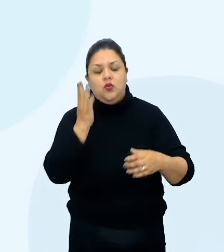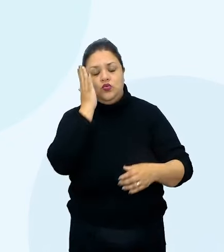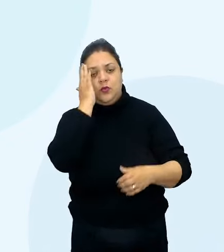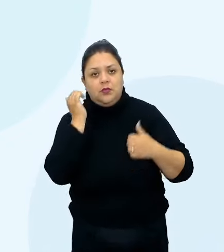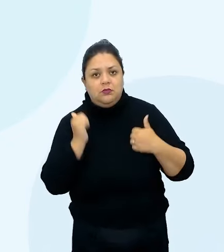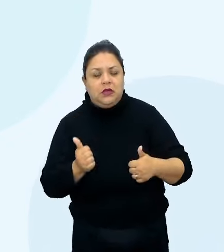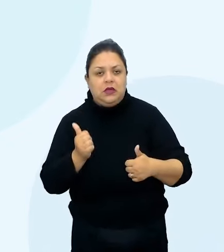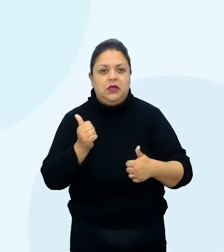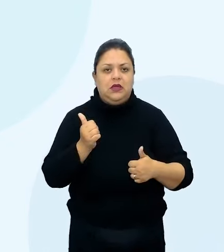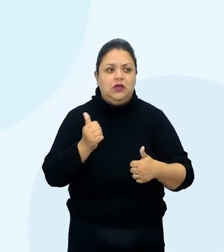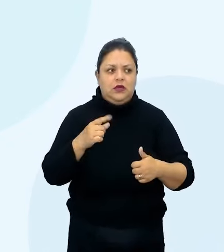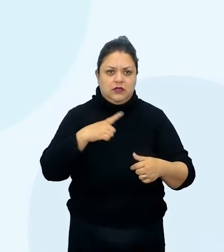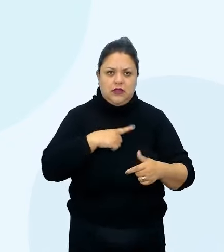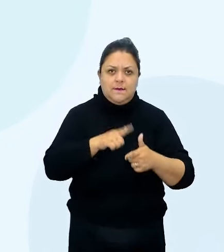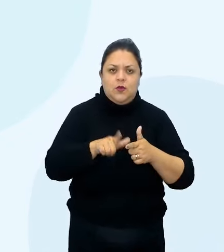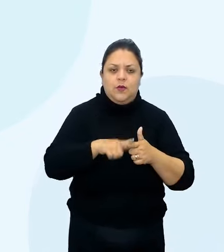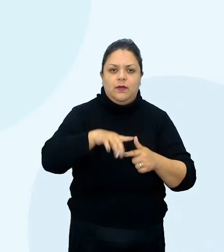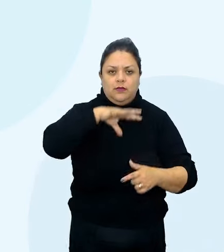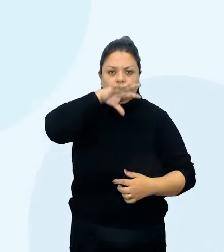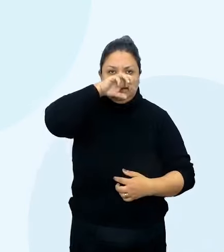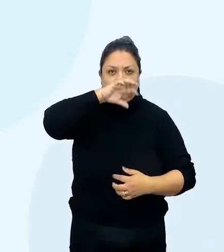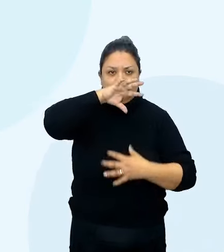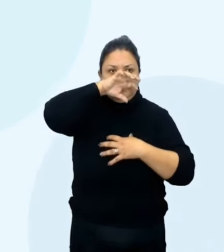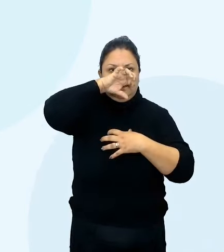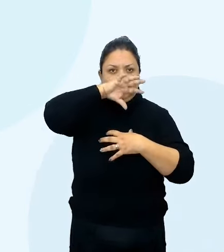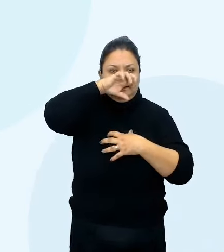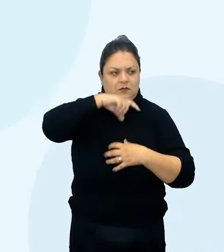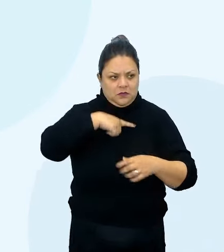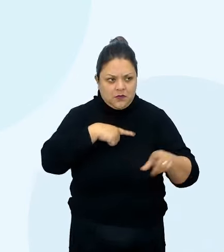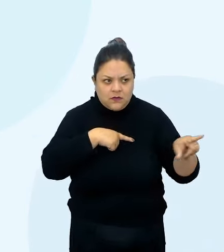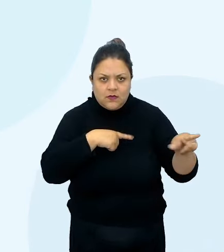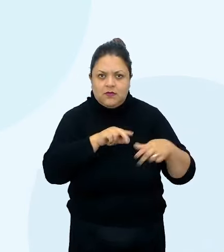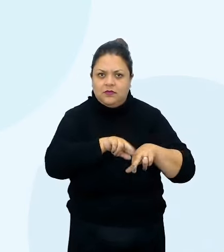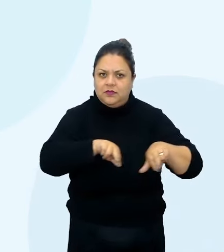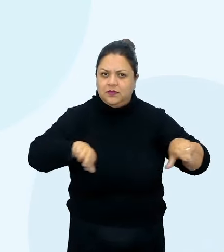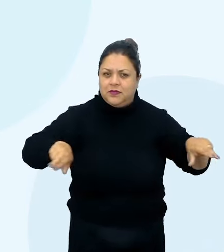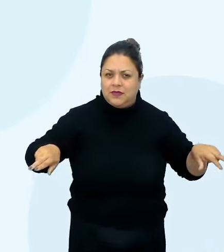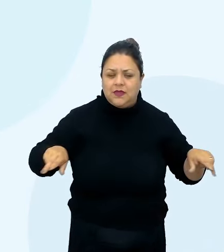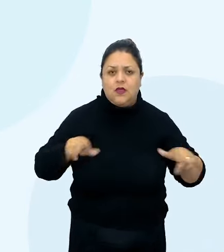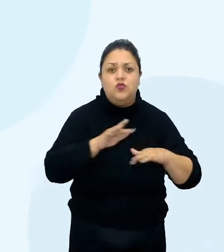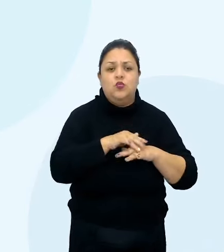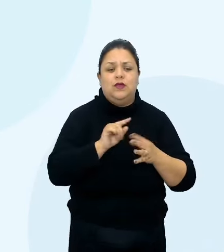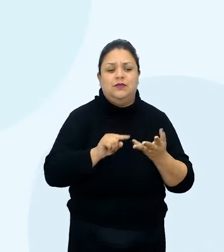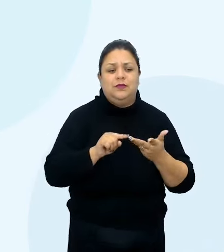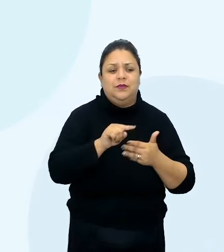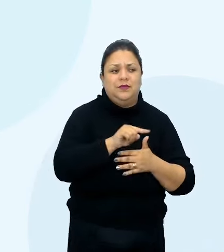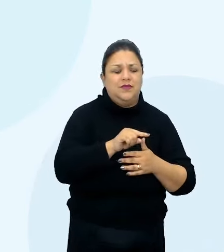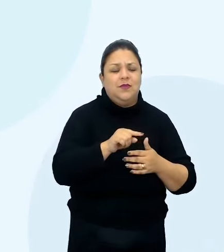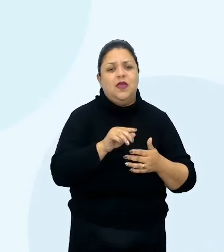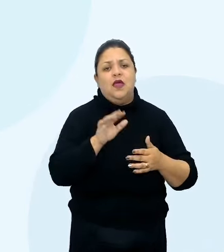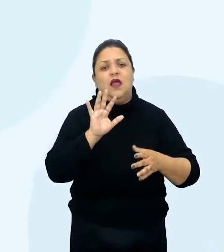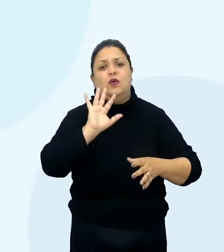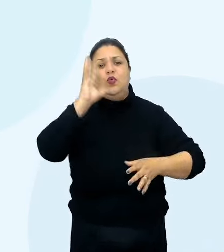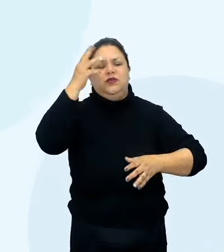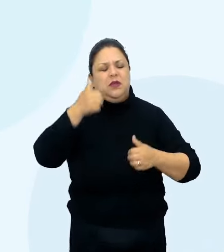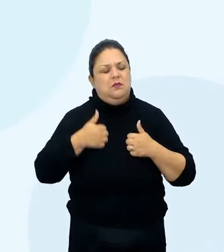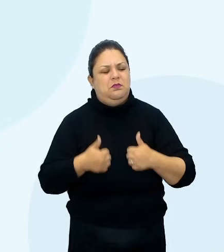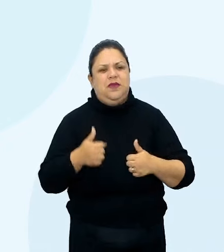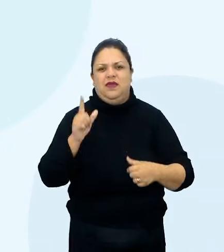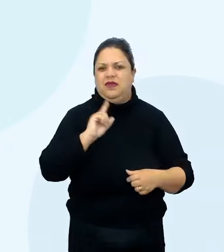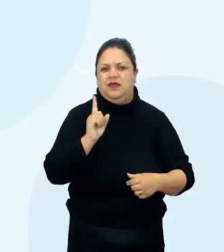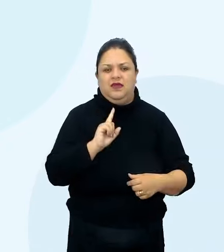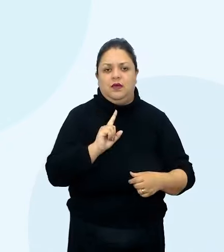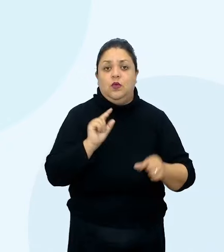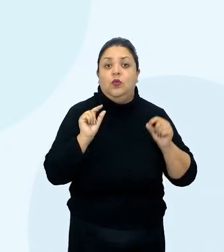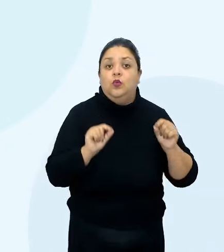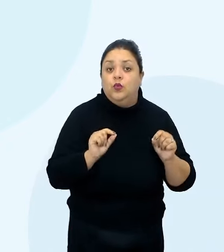bem, se ela tem problemas respiratórios, né, tudo que envolve a pessoa não estar bem, né, essa dificuldade de